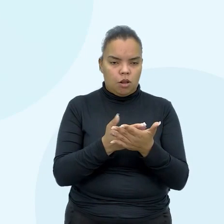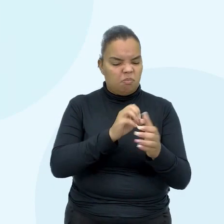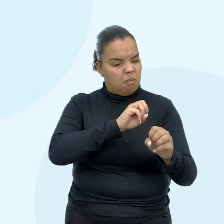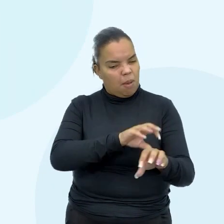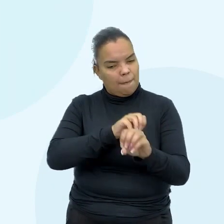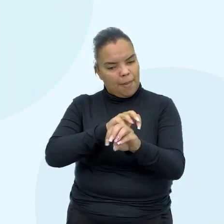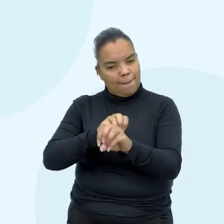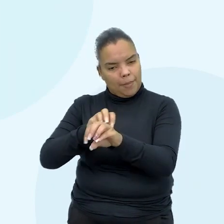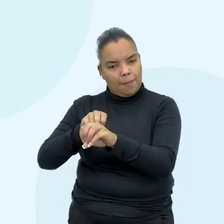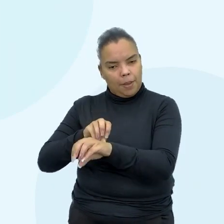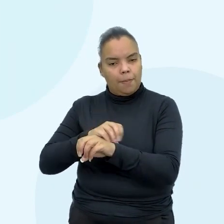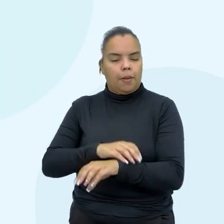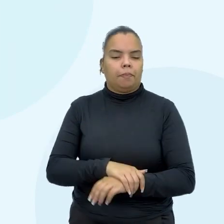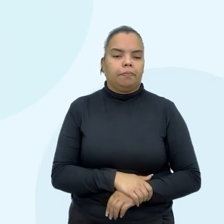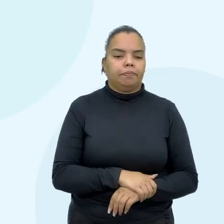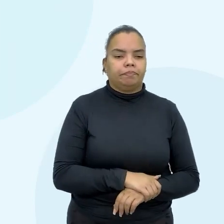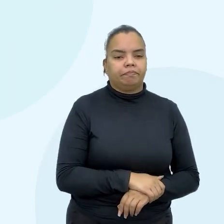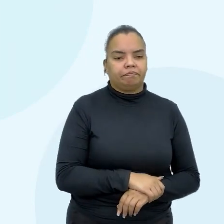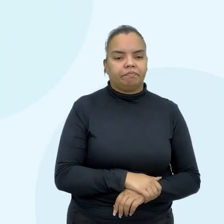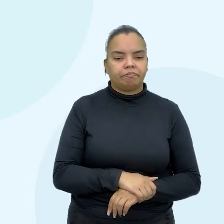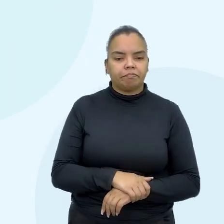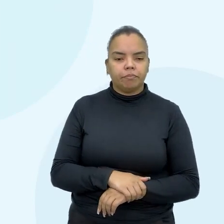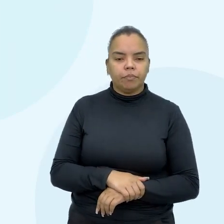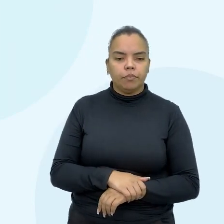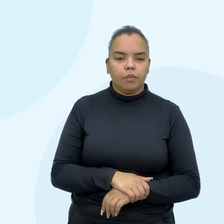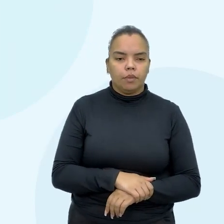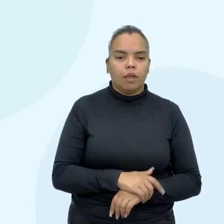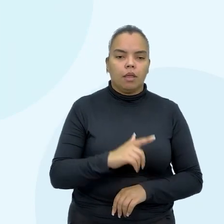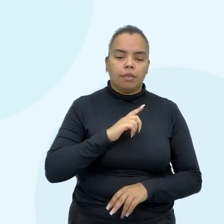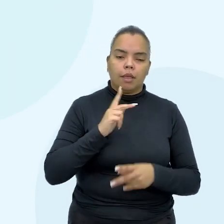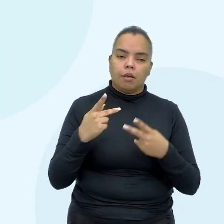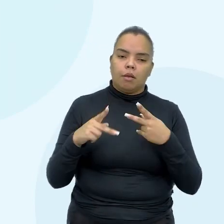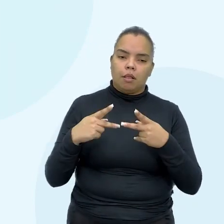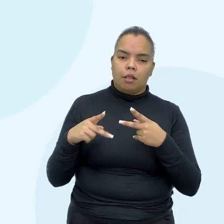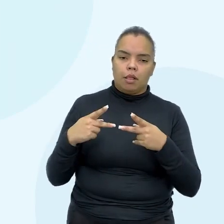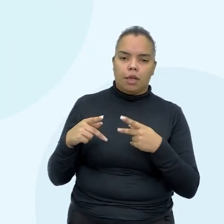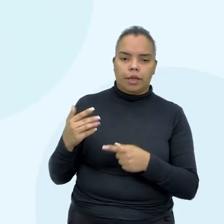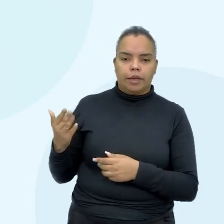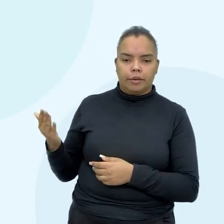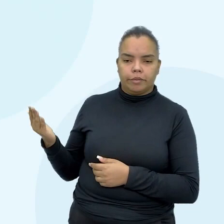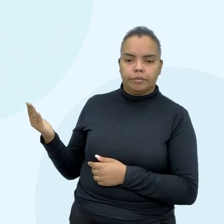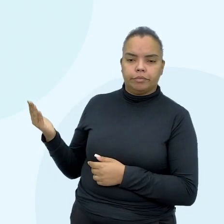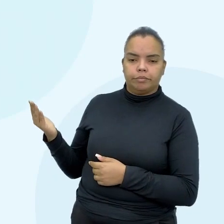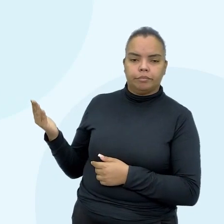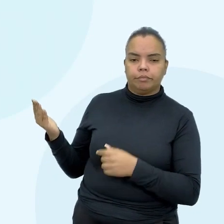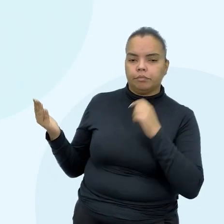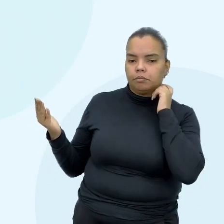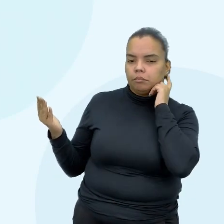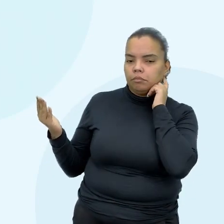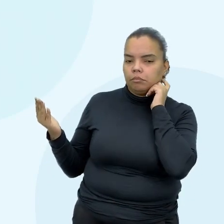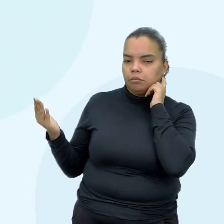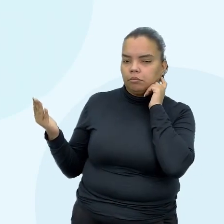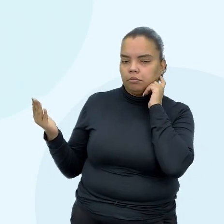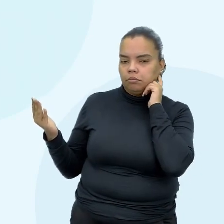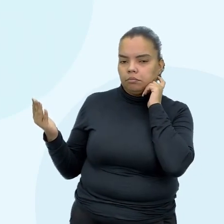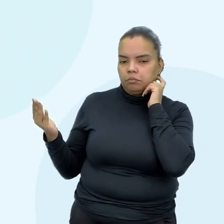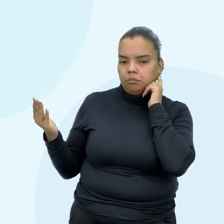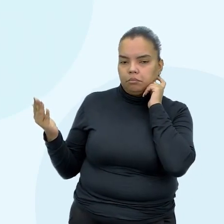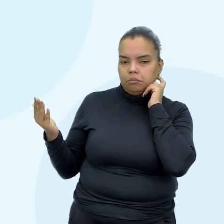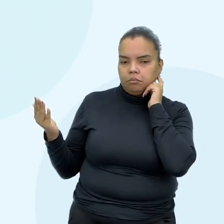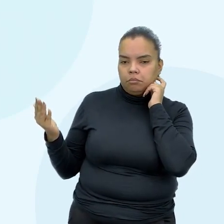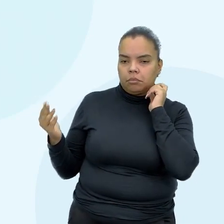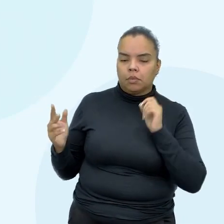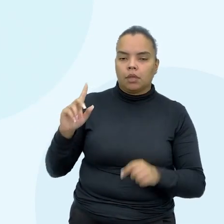aulas, né? E aí tem o nosso link aí do ensino fundamental, anos finais, e do ensino médio, né? Aí